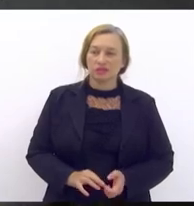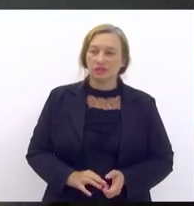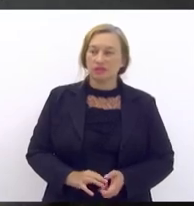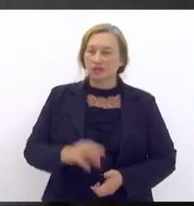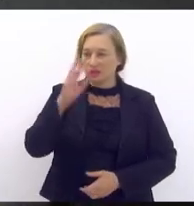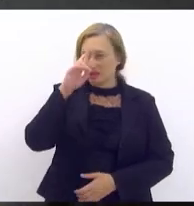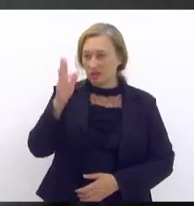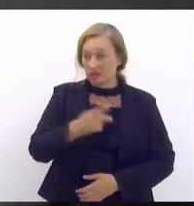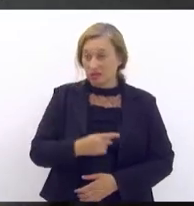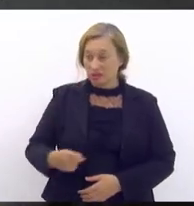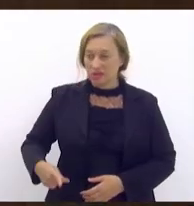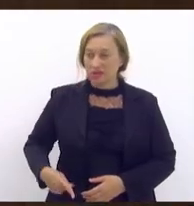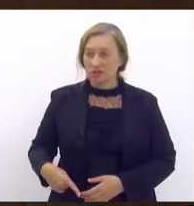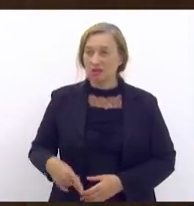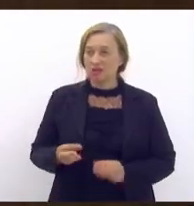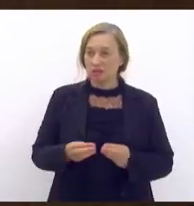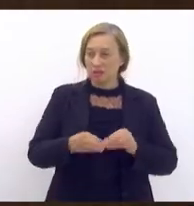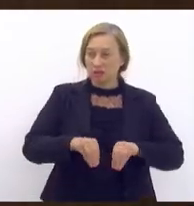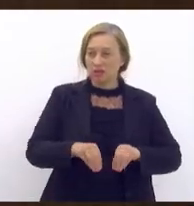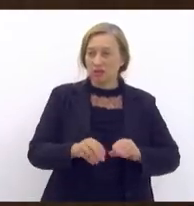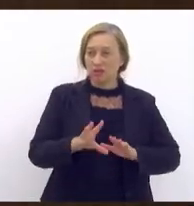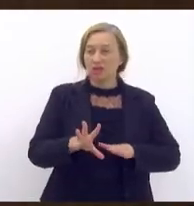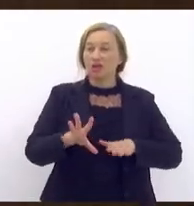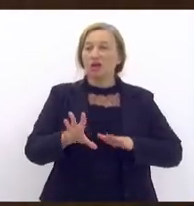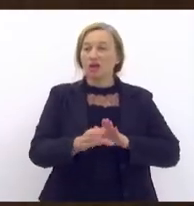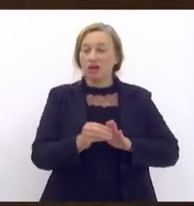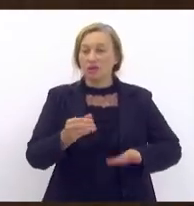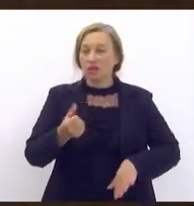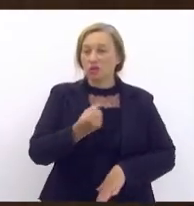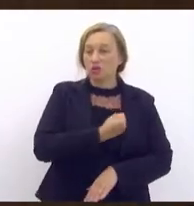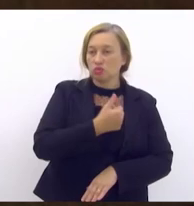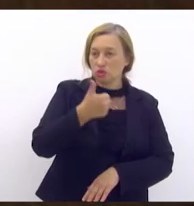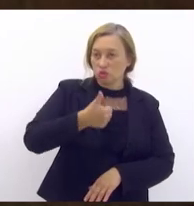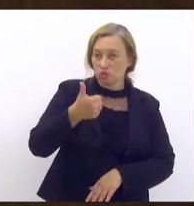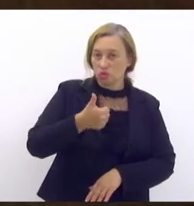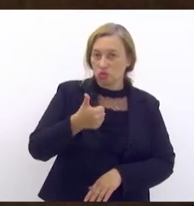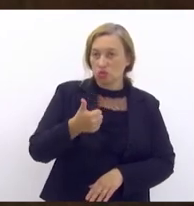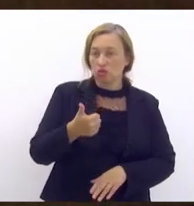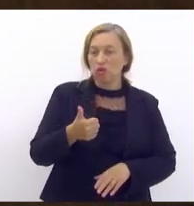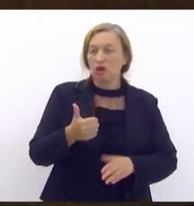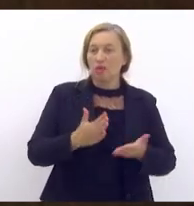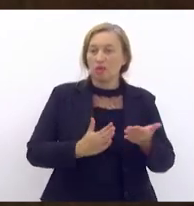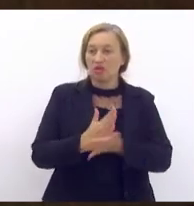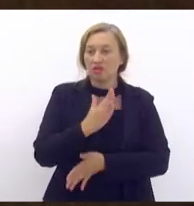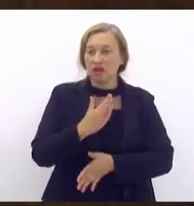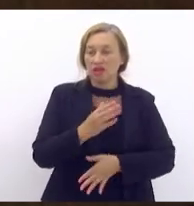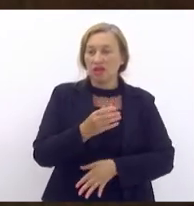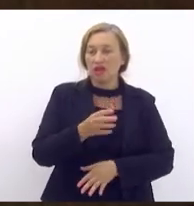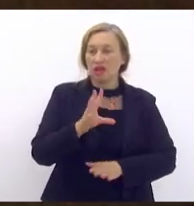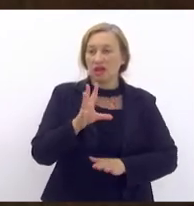Senhora Presidente, prejudicada a emenda número 1 pela emenda